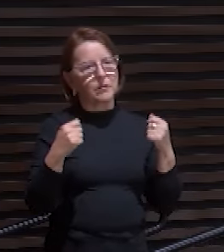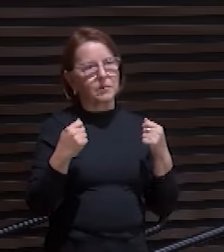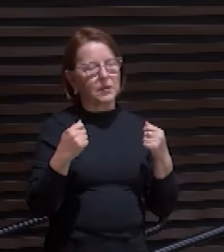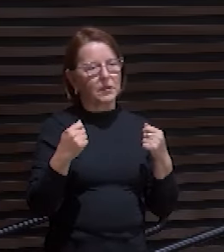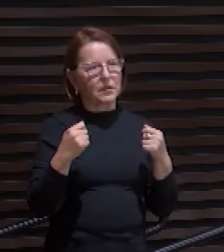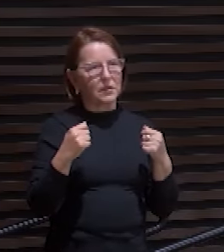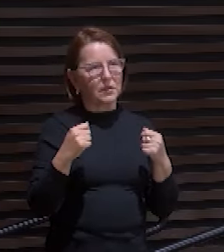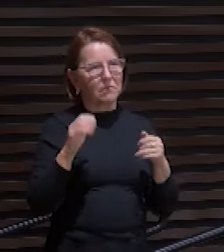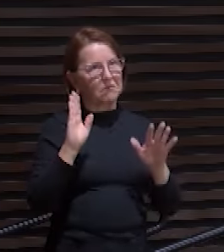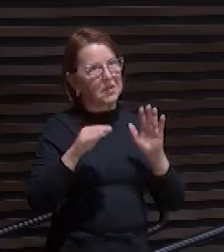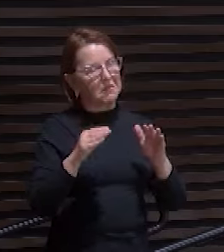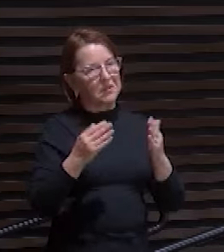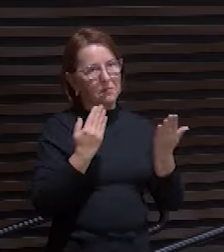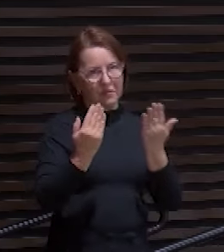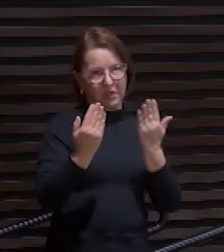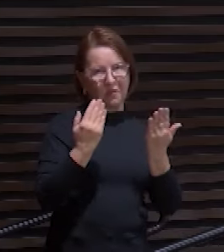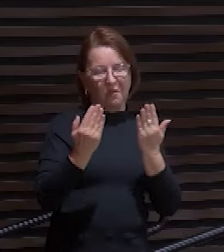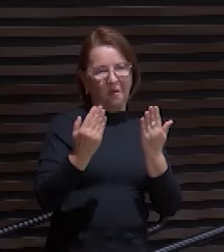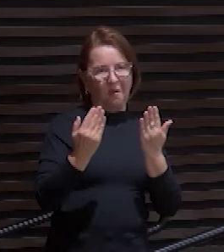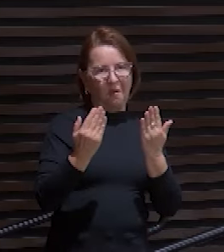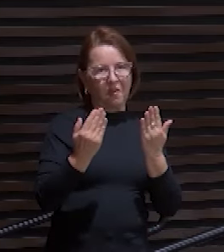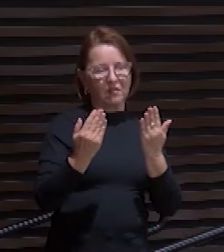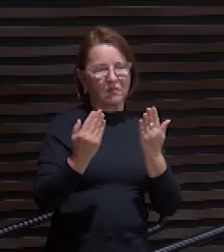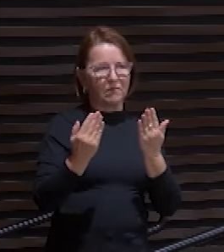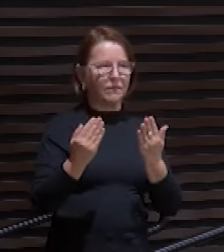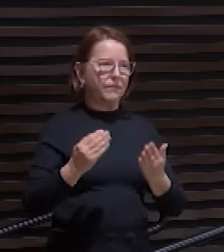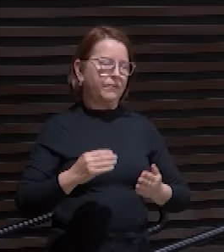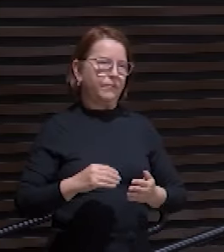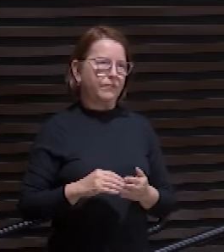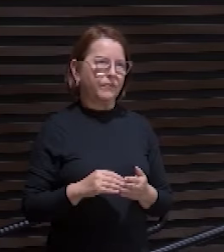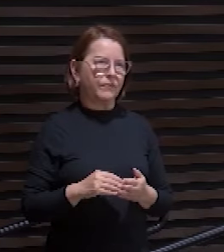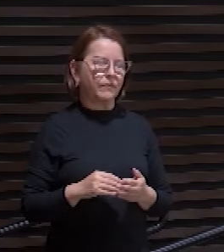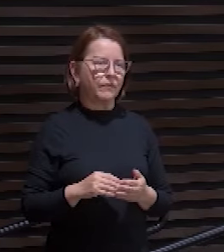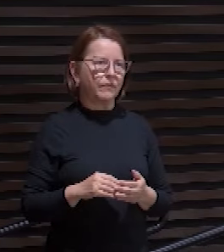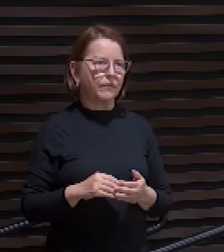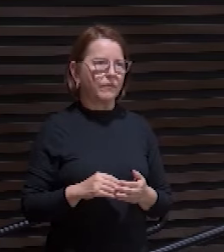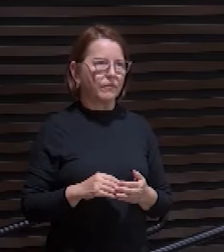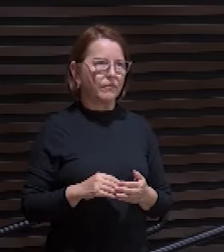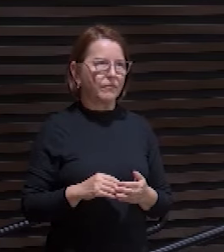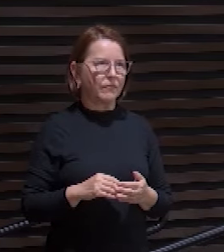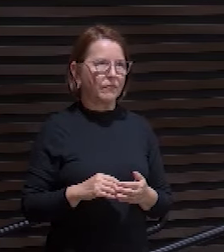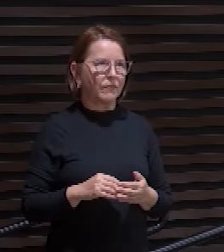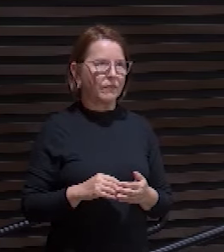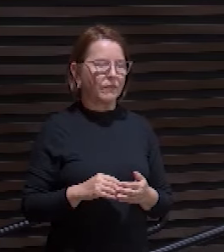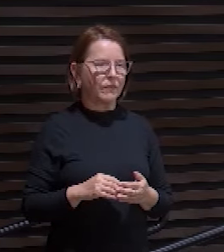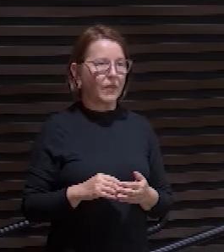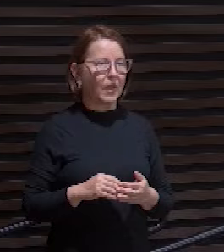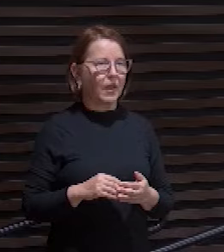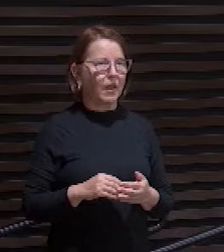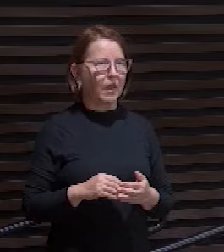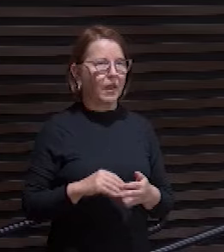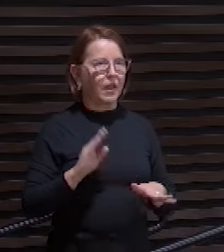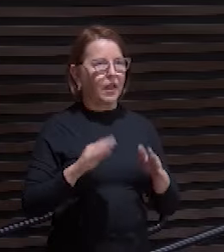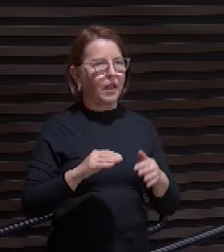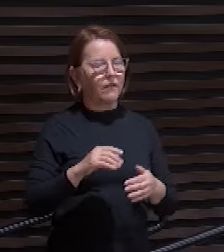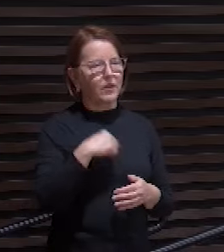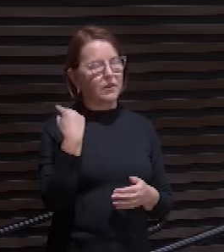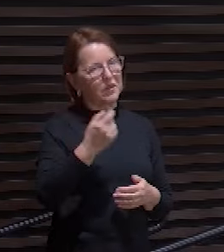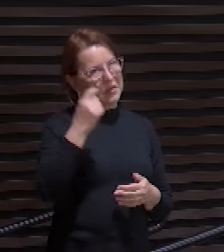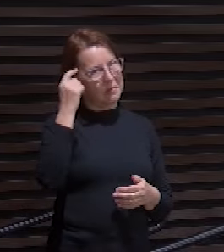muitas vezes para um psicólogo, para um terapeuta. A gente pensa que